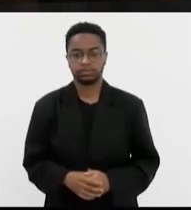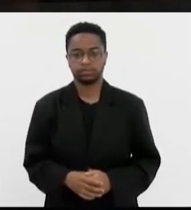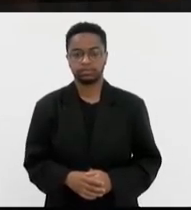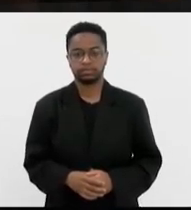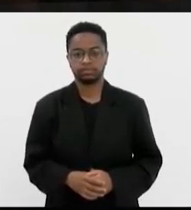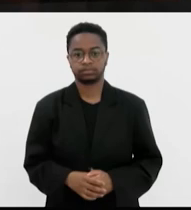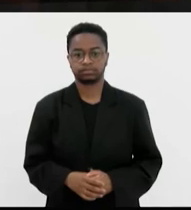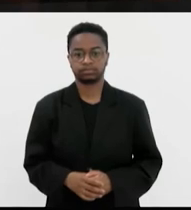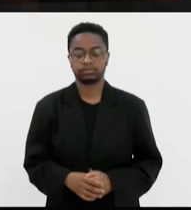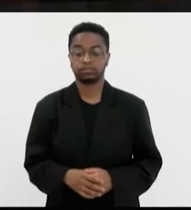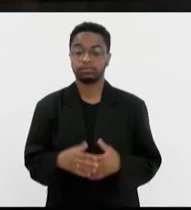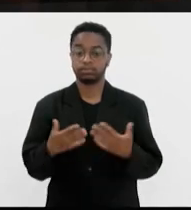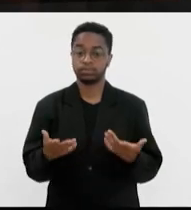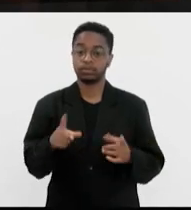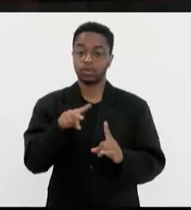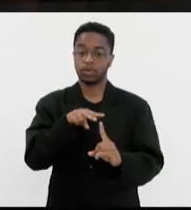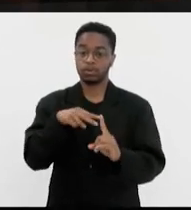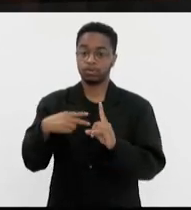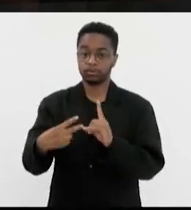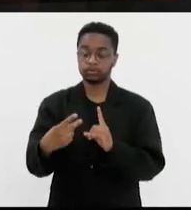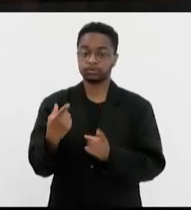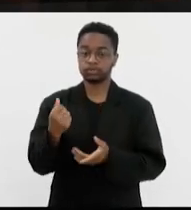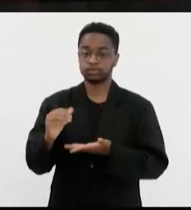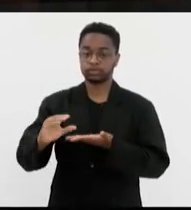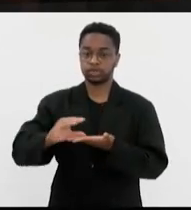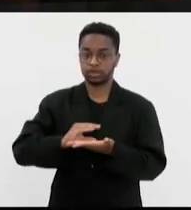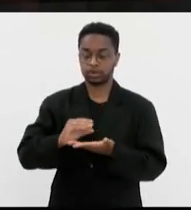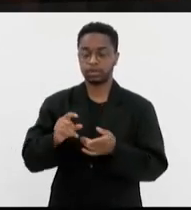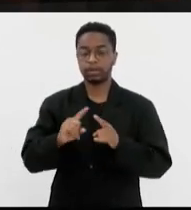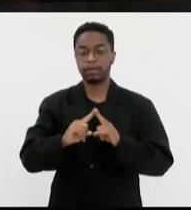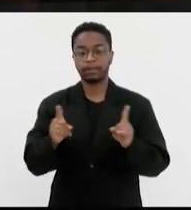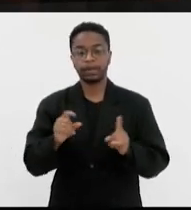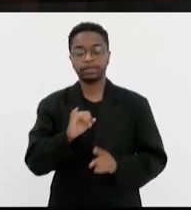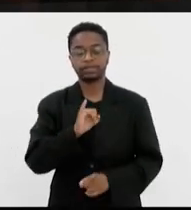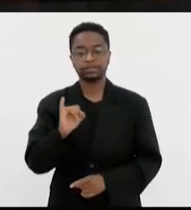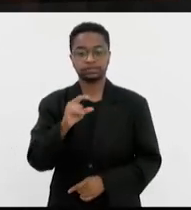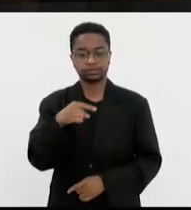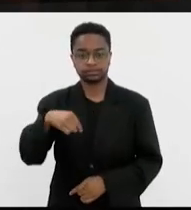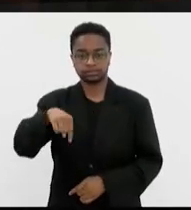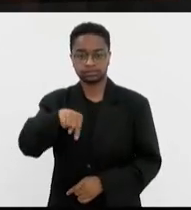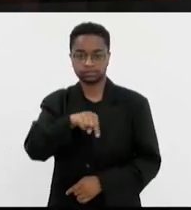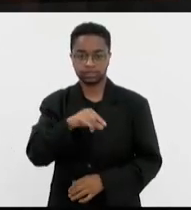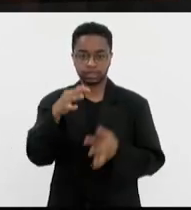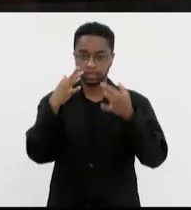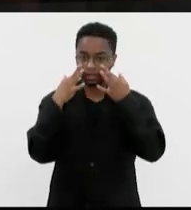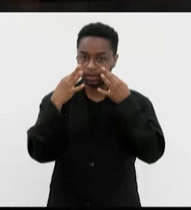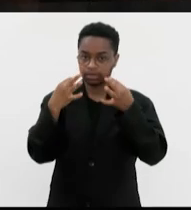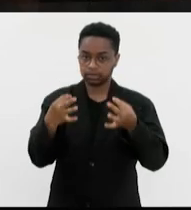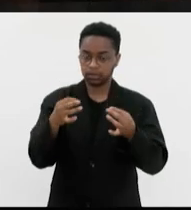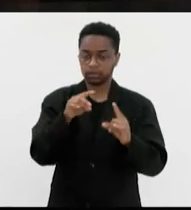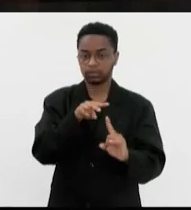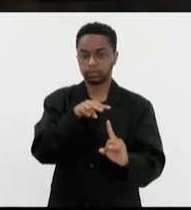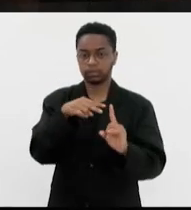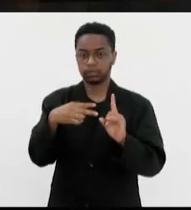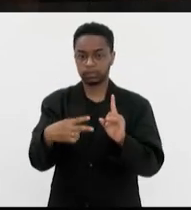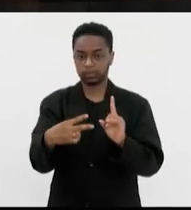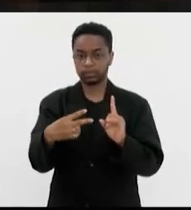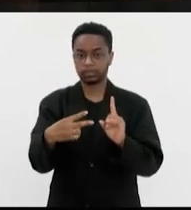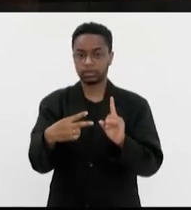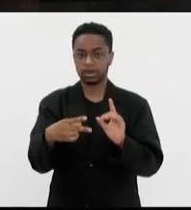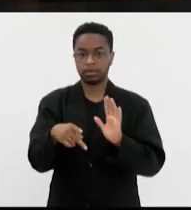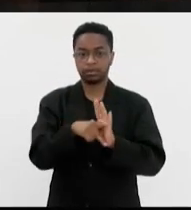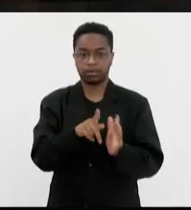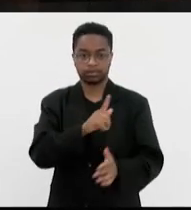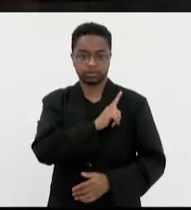Isso do ponto de vista da receita. Mas se você olha sob o ponto de vista da